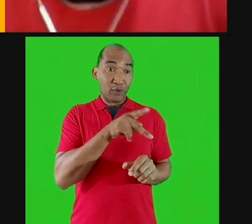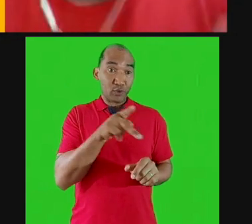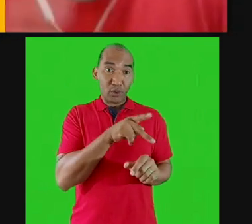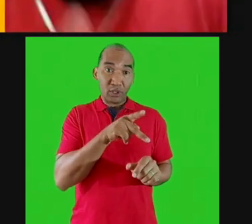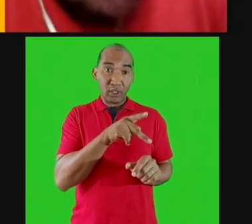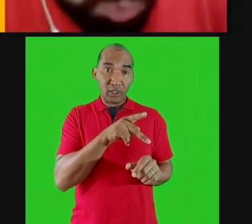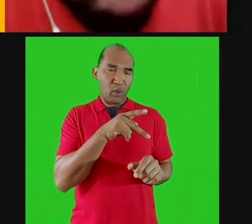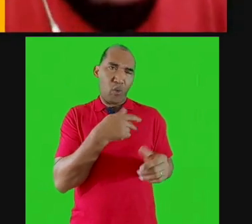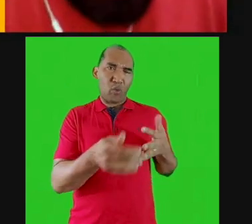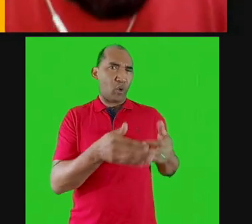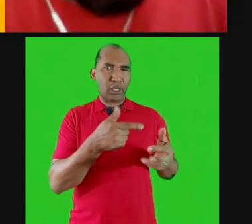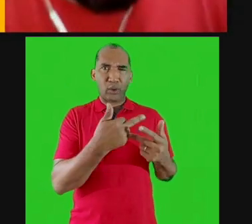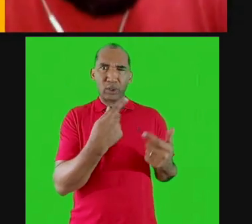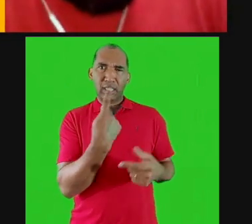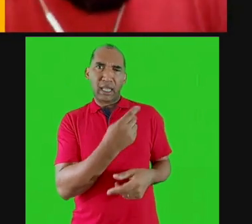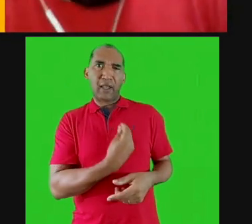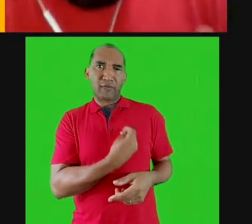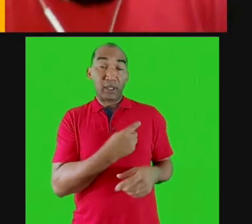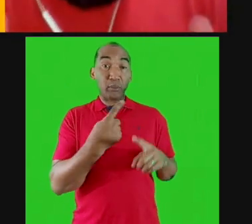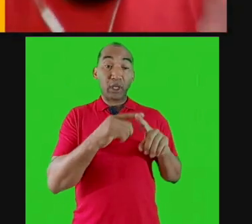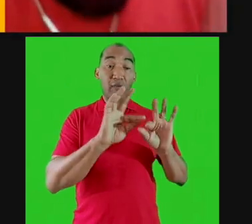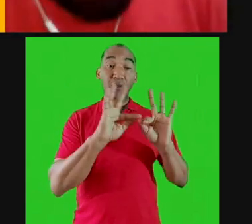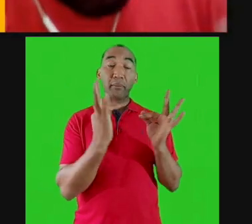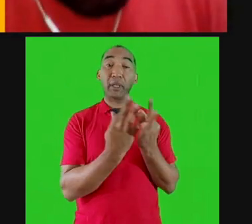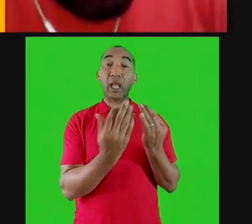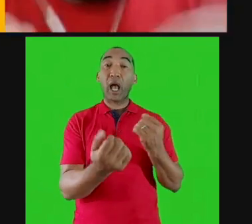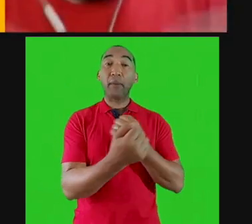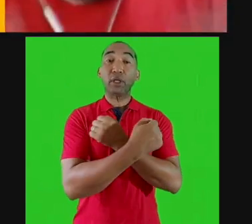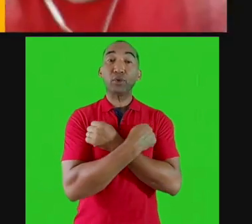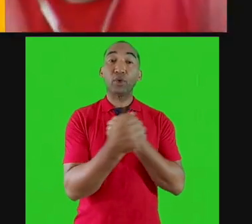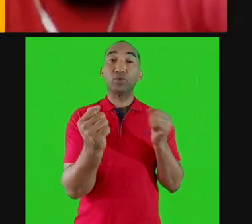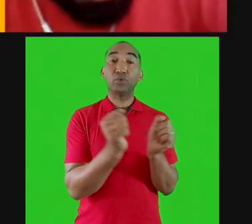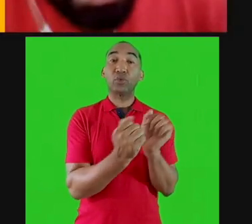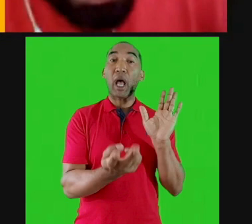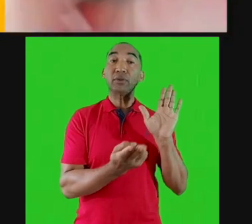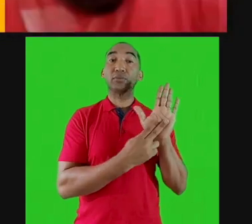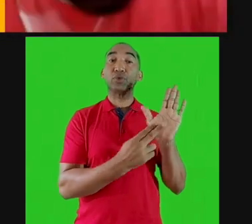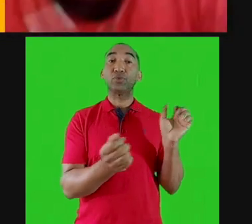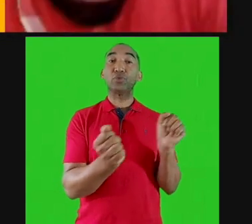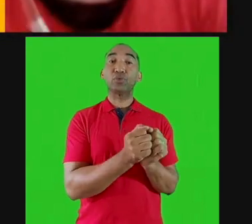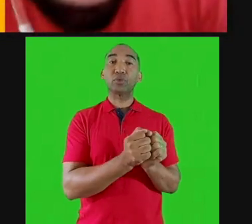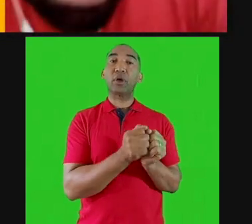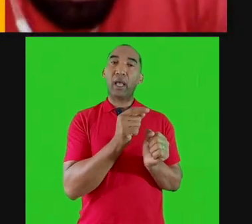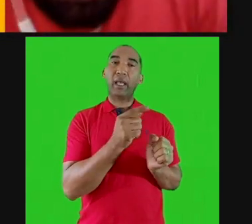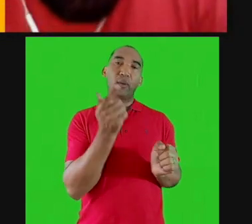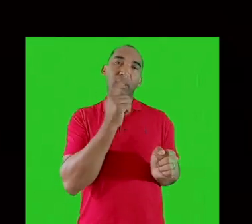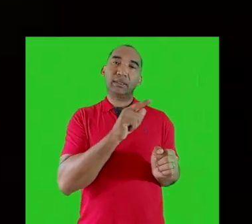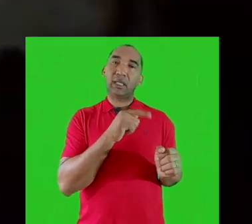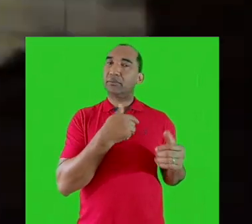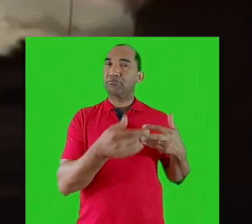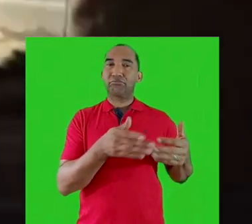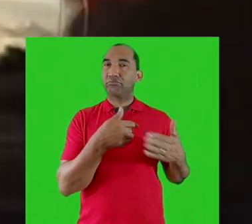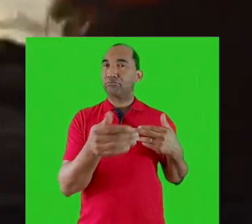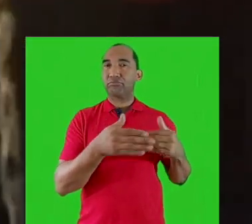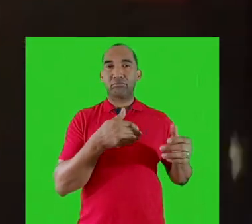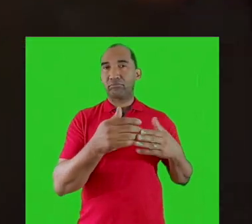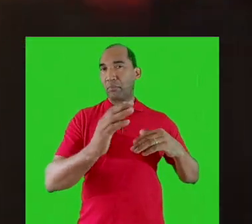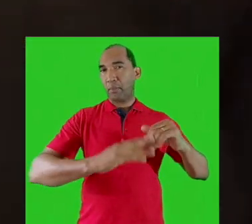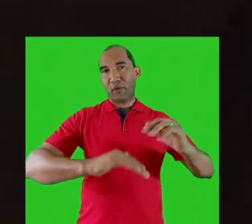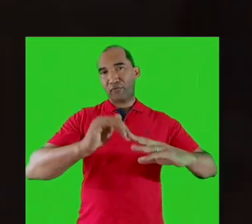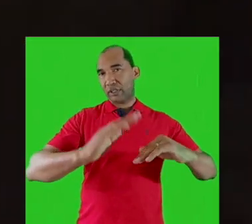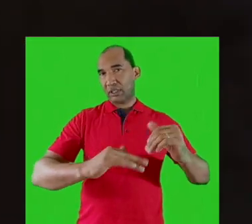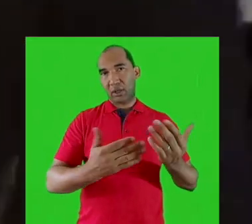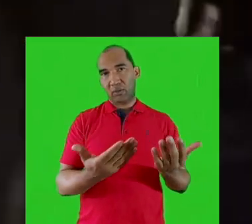a família se assumiu junto. E era essa importância de ter uma família que fosse a base, que você pudesse se assumir junto para ela ser o que ela quisesse.